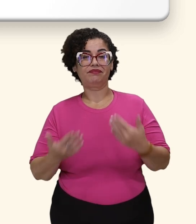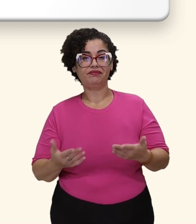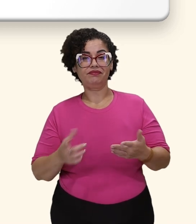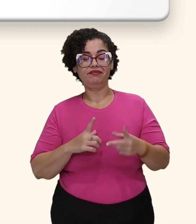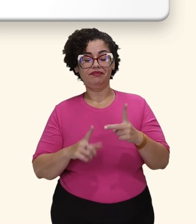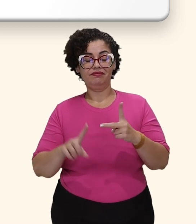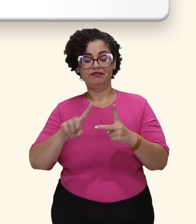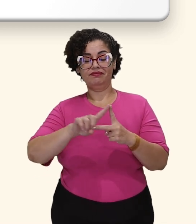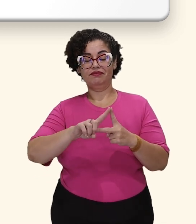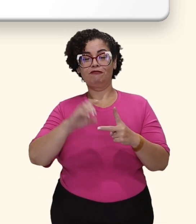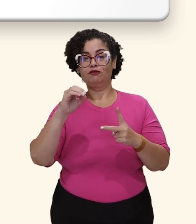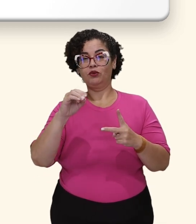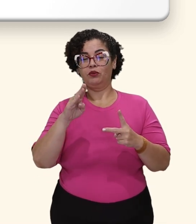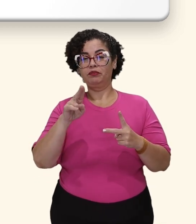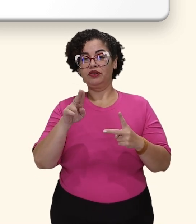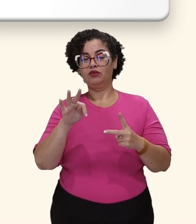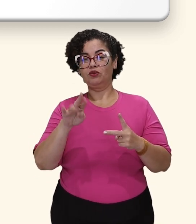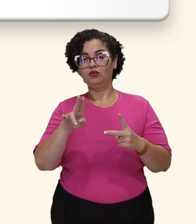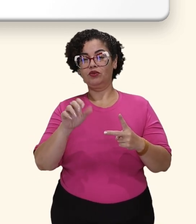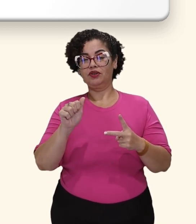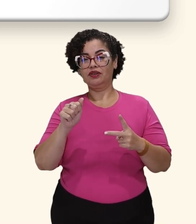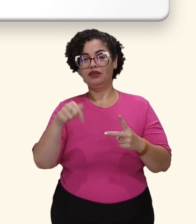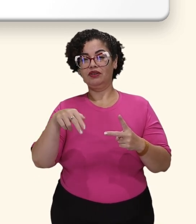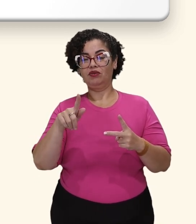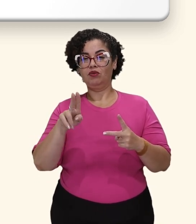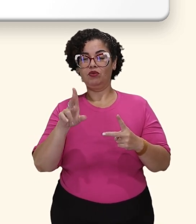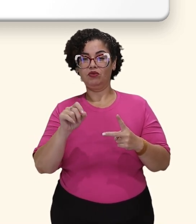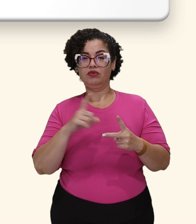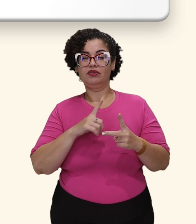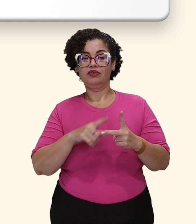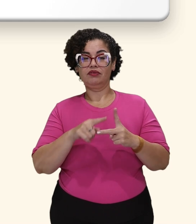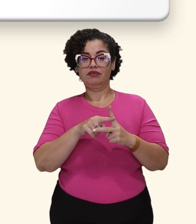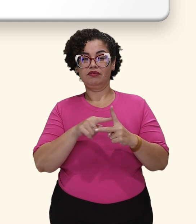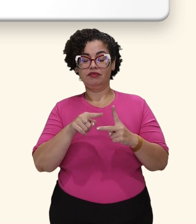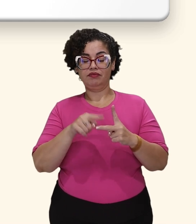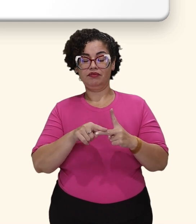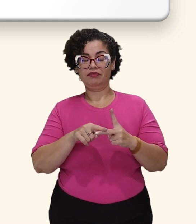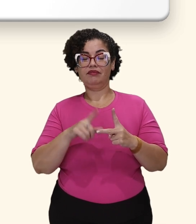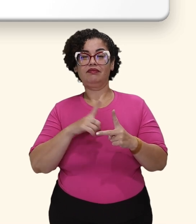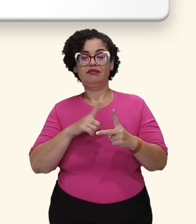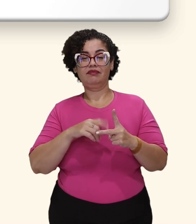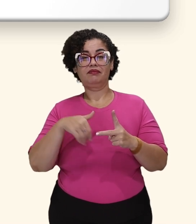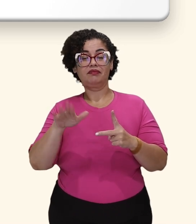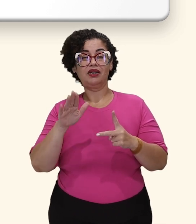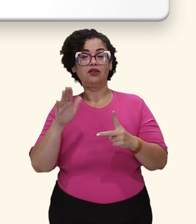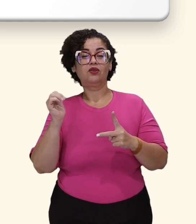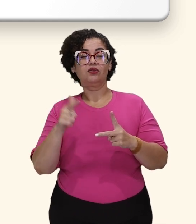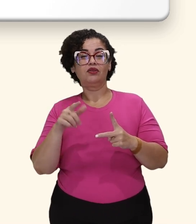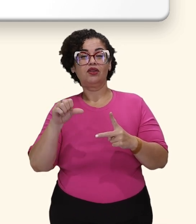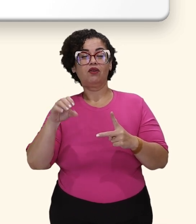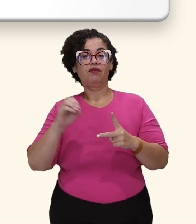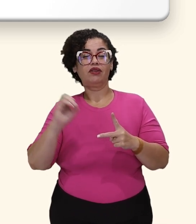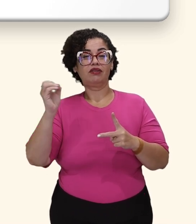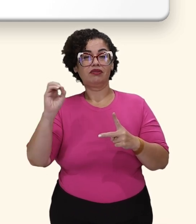Por fim, nós temos o triângulo obtusângulo. O triângulo obtusângulo é aquele que tem um par de lados formando um ângulo maior do que